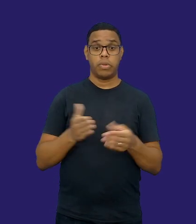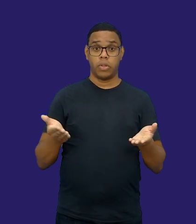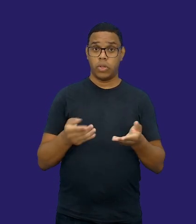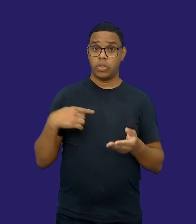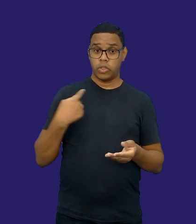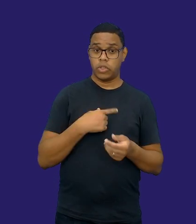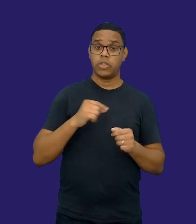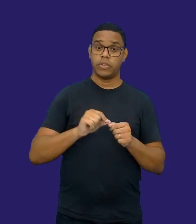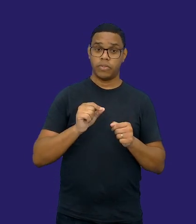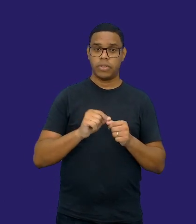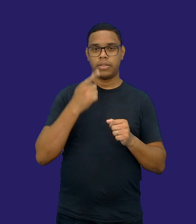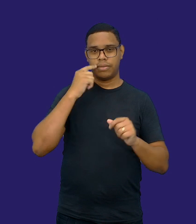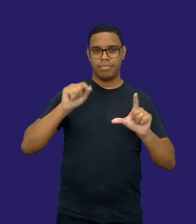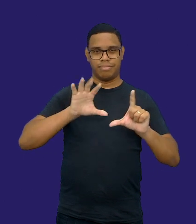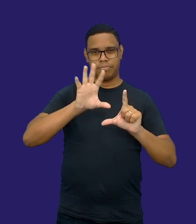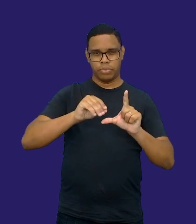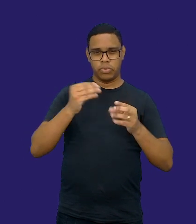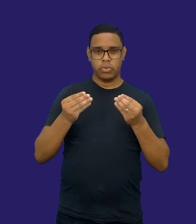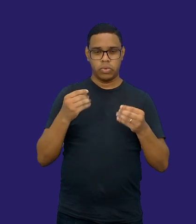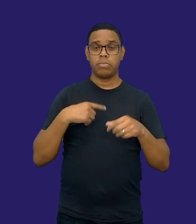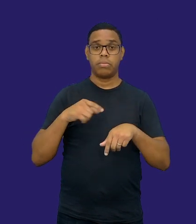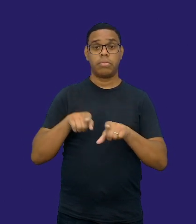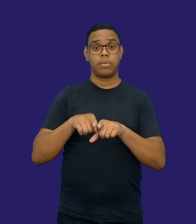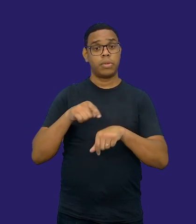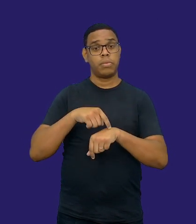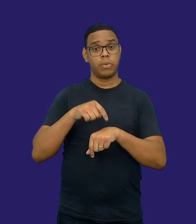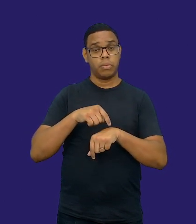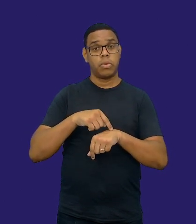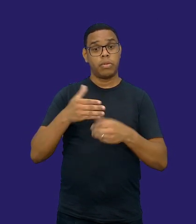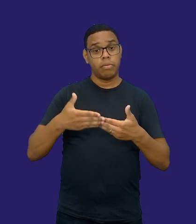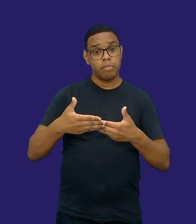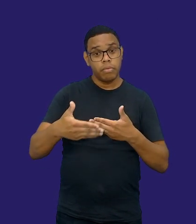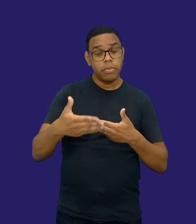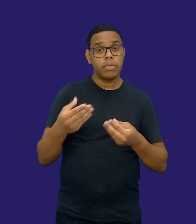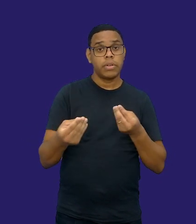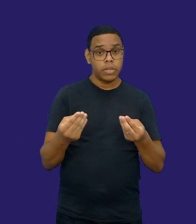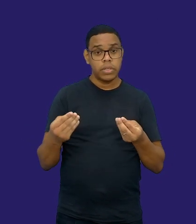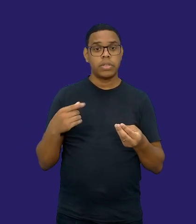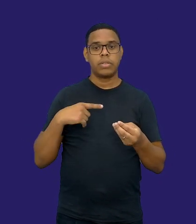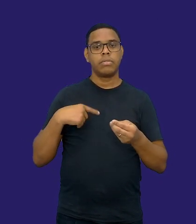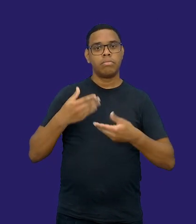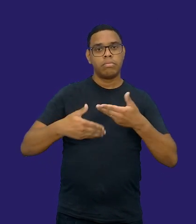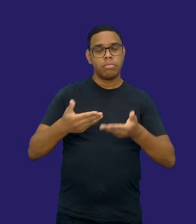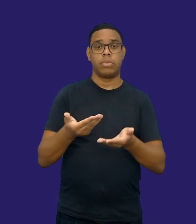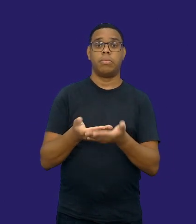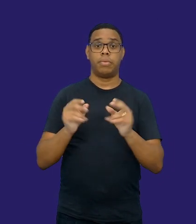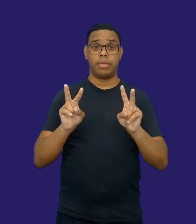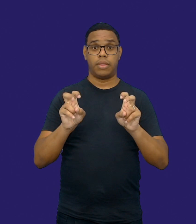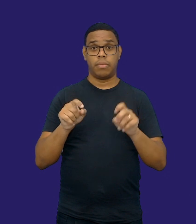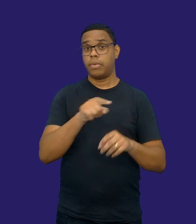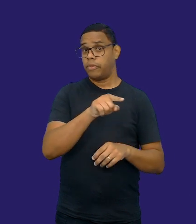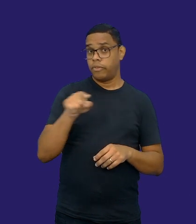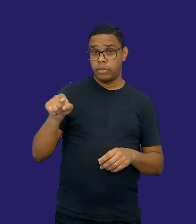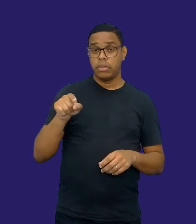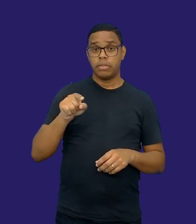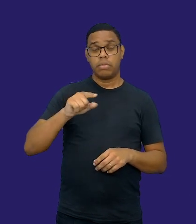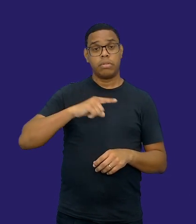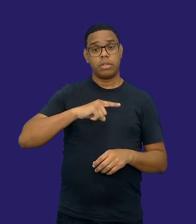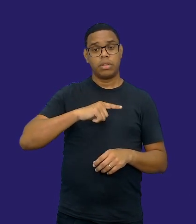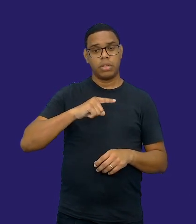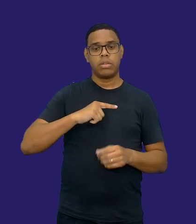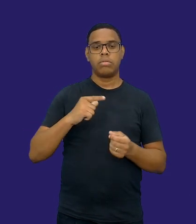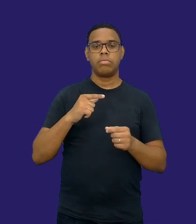fizemos os print da tela, mas no momento aí oportuno do desdobramento da pauta, que vocês tenham